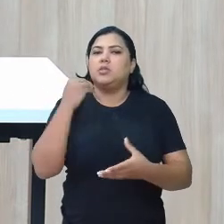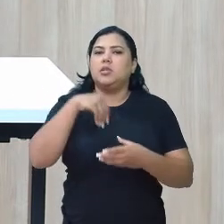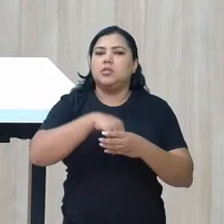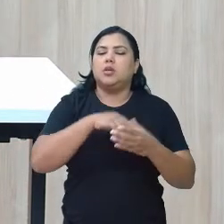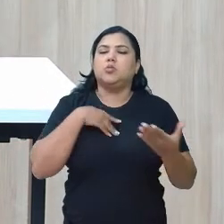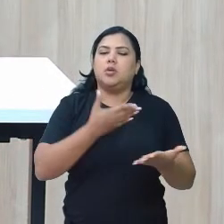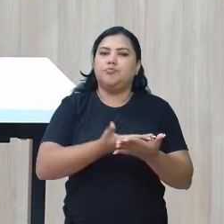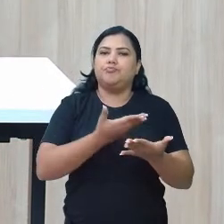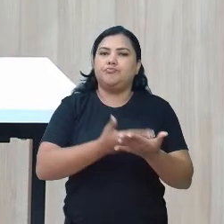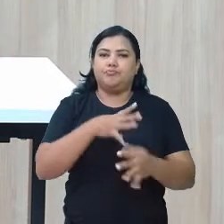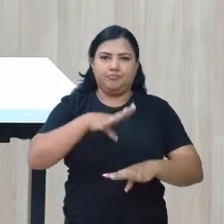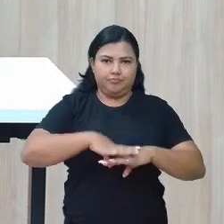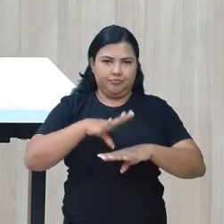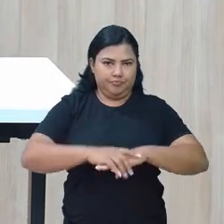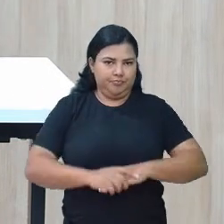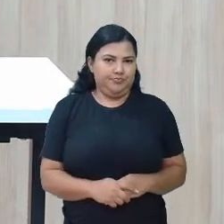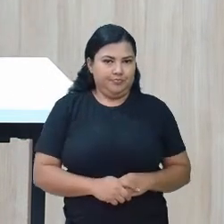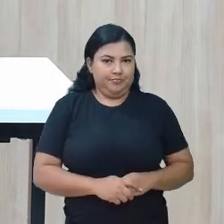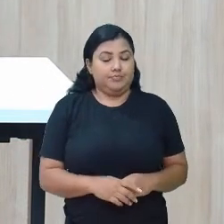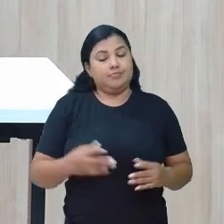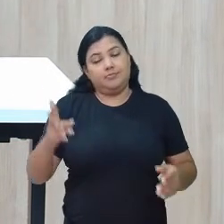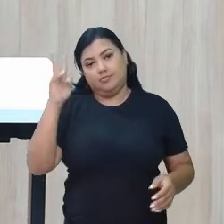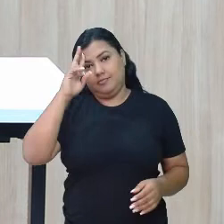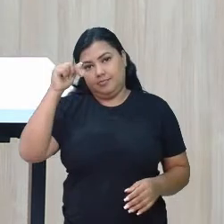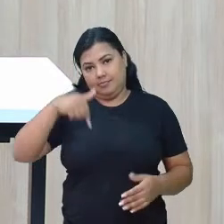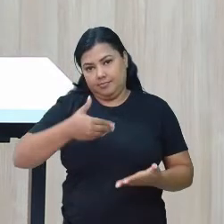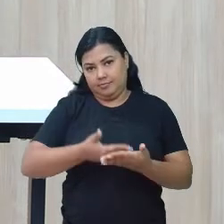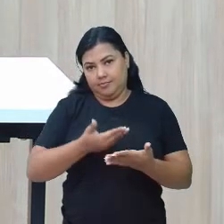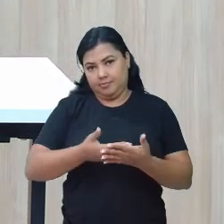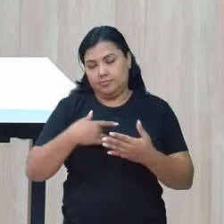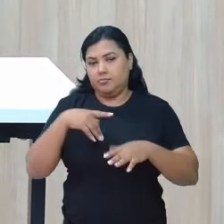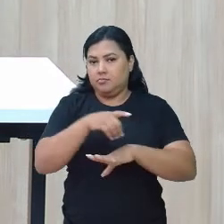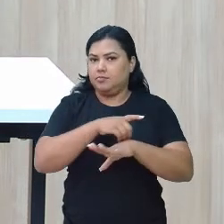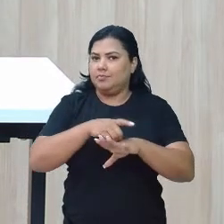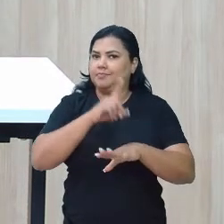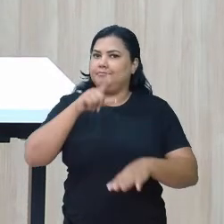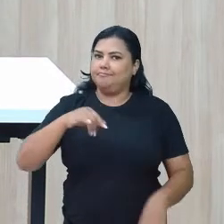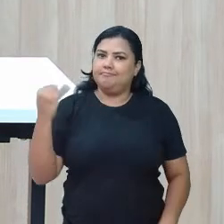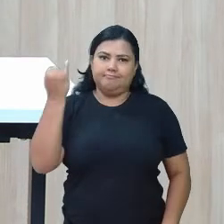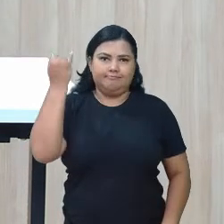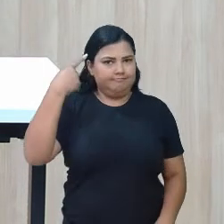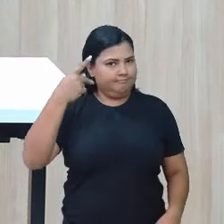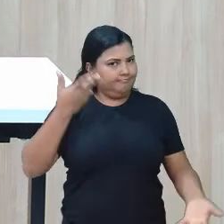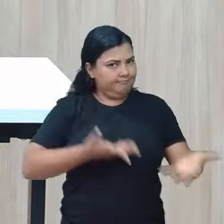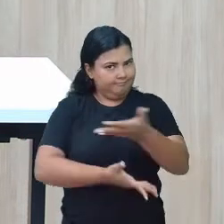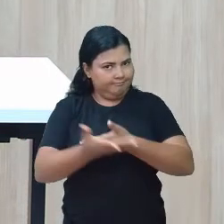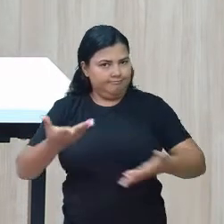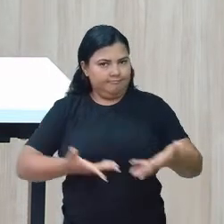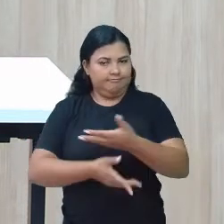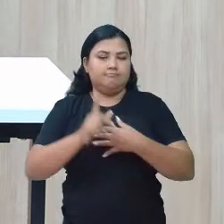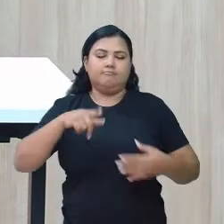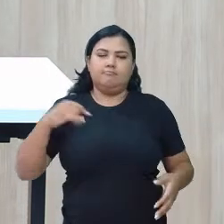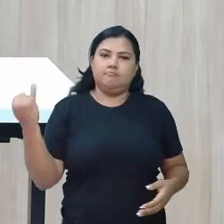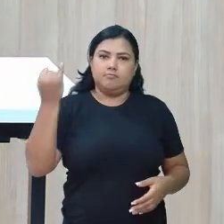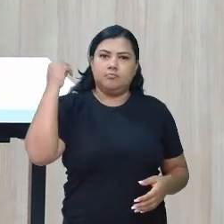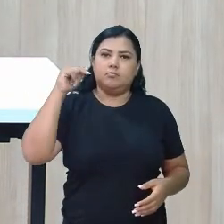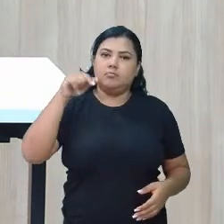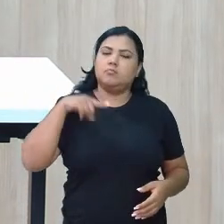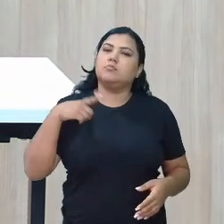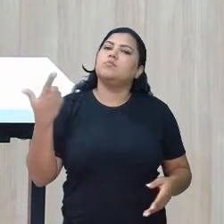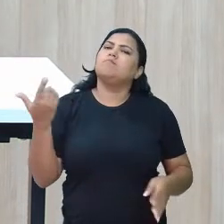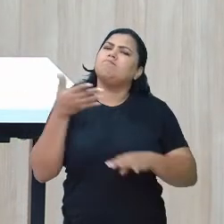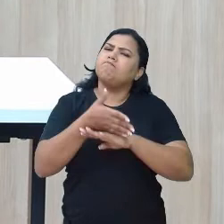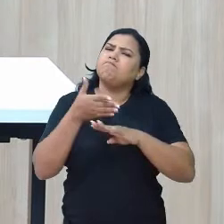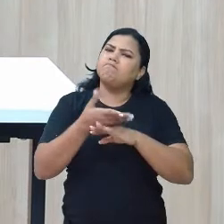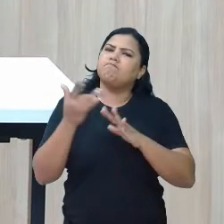estudo matemático, tá certo? Lembrando que essa aula do formato digital é importante a sua participação, é importante que você entre em